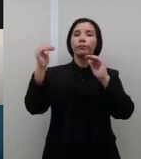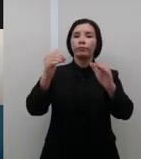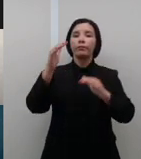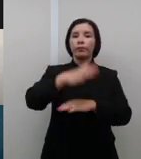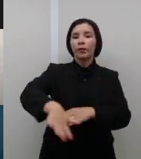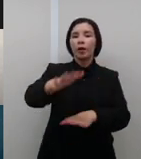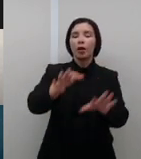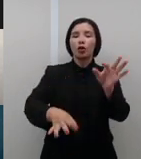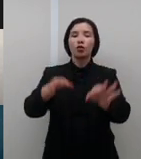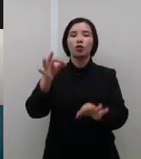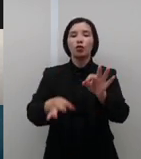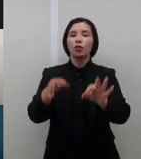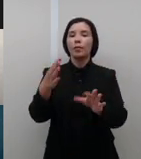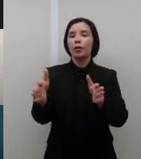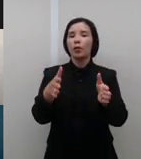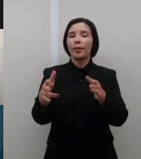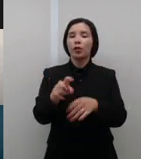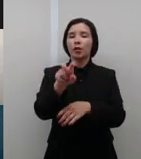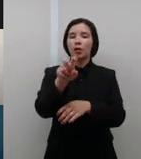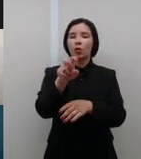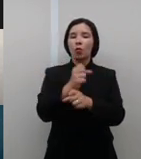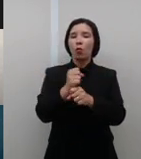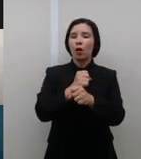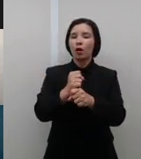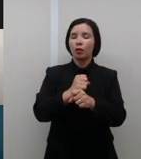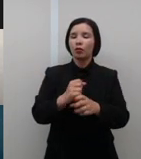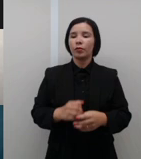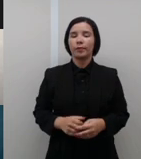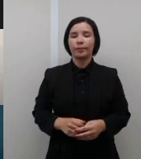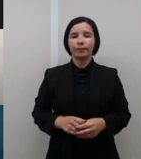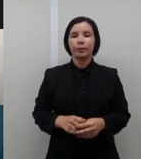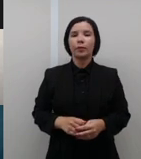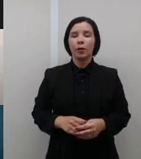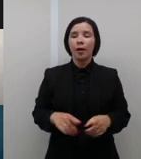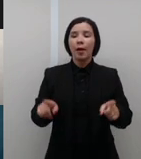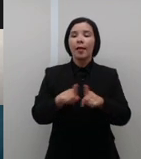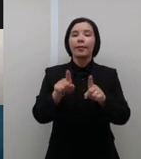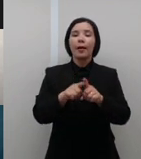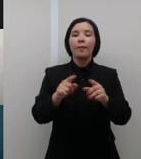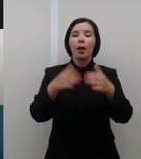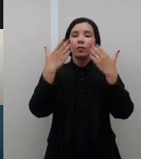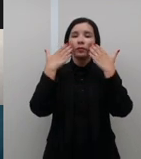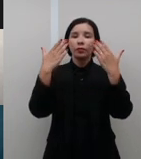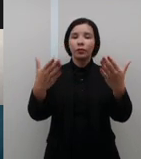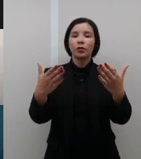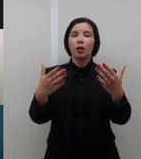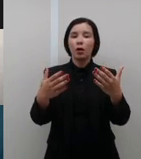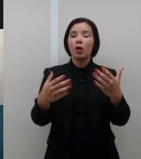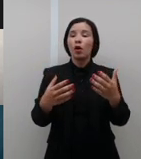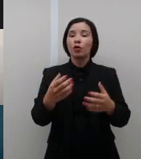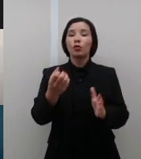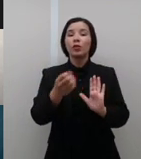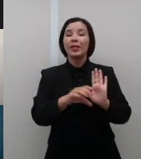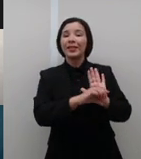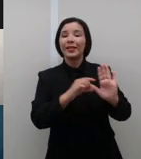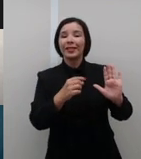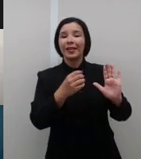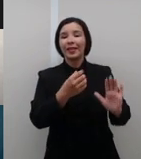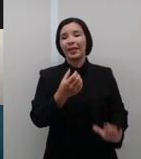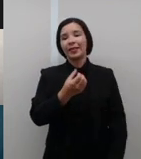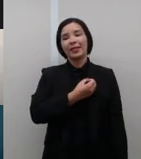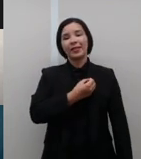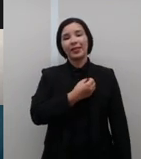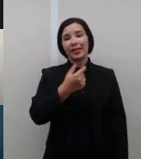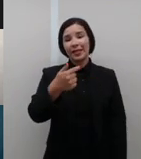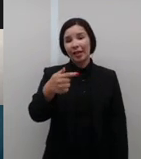mínimo de 5 anos e do termo final para a aquisição dos títulos descritos nos itens 7.1 e 2 da minuta do edital